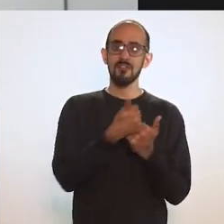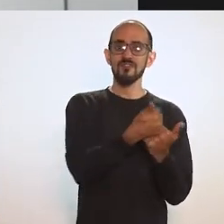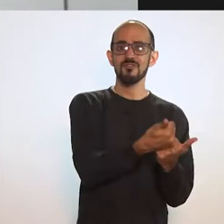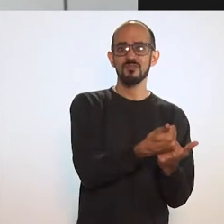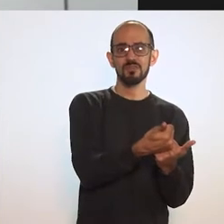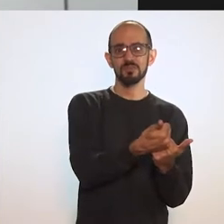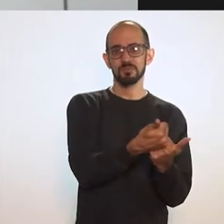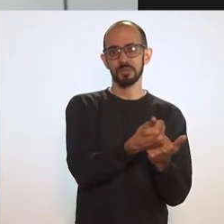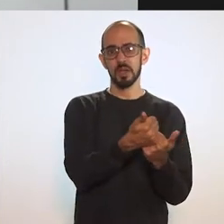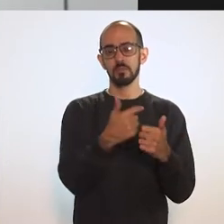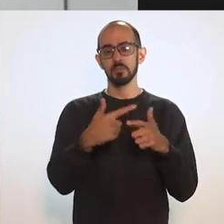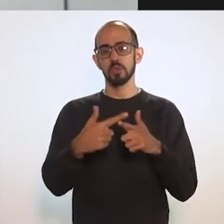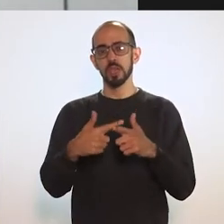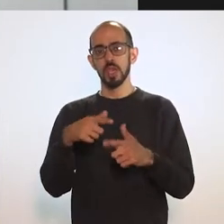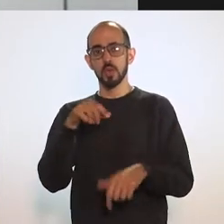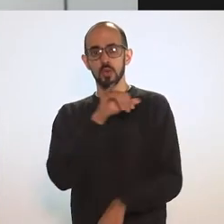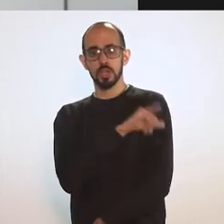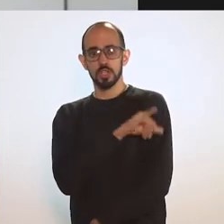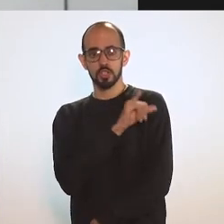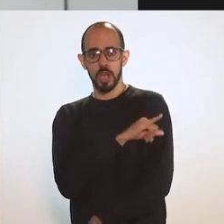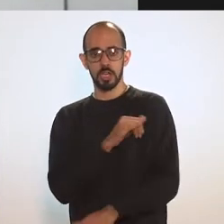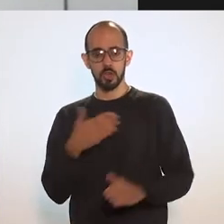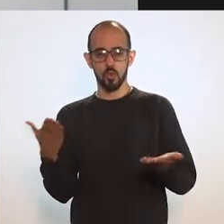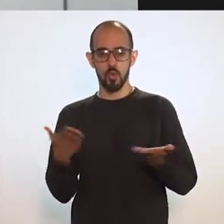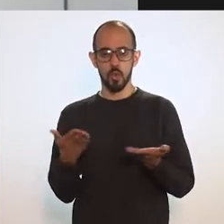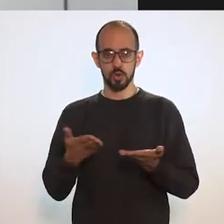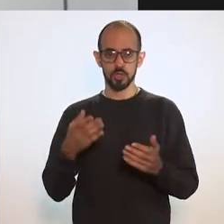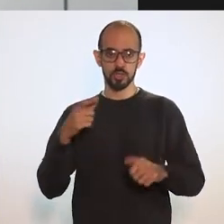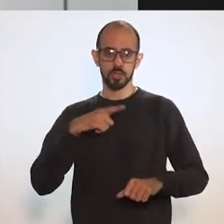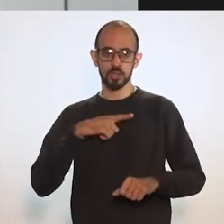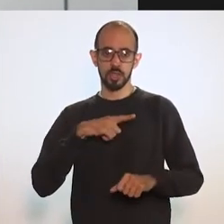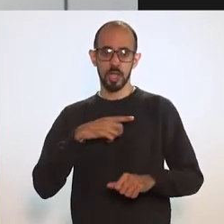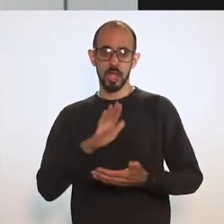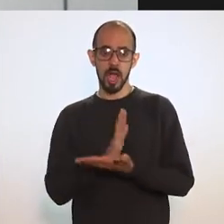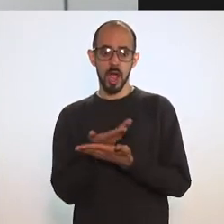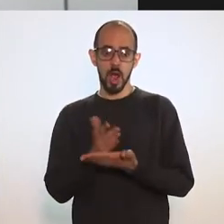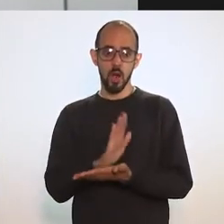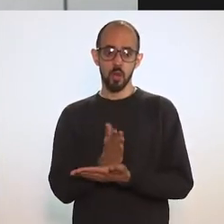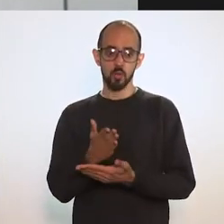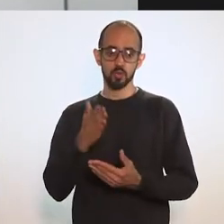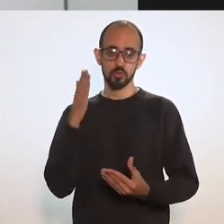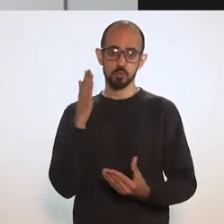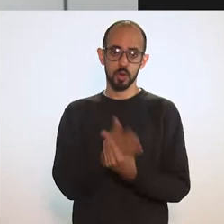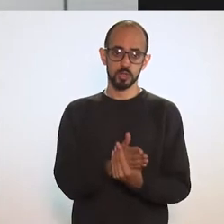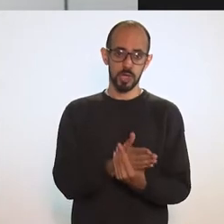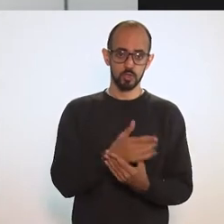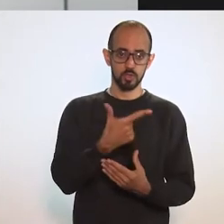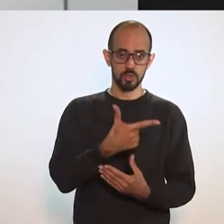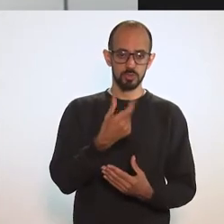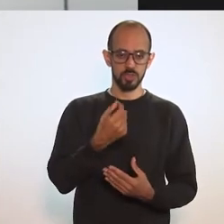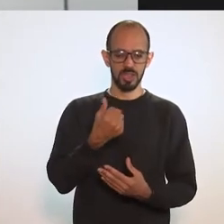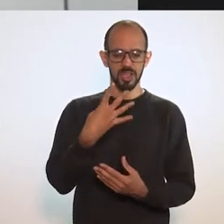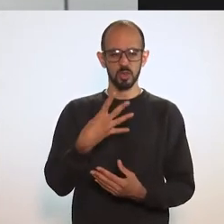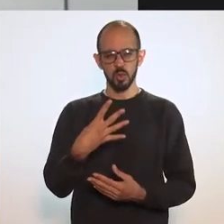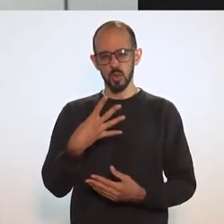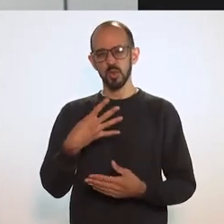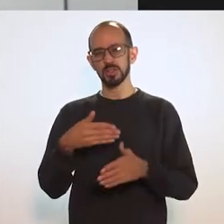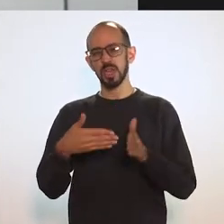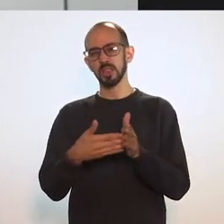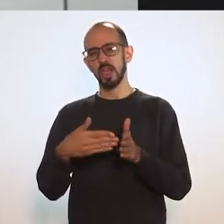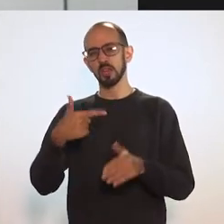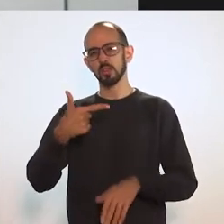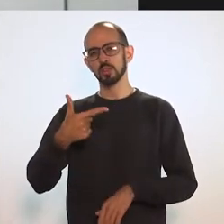esforço. O Rio de Janeiro, hoje, responde a alguns processos que em 2014, 2015, 2016,